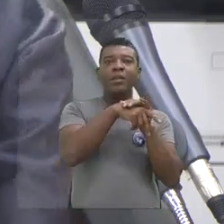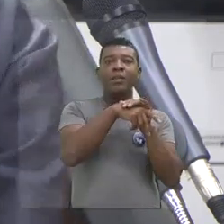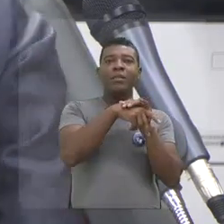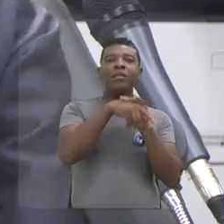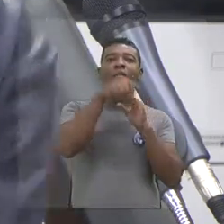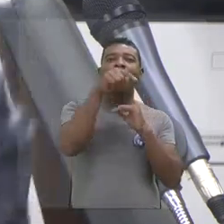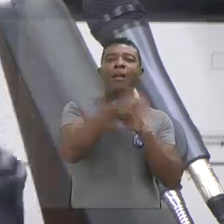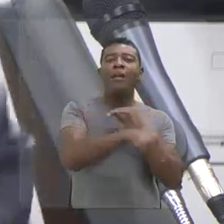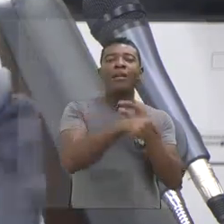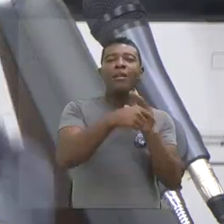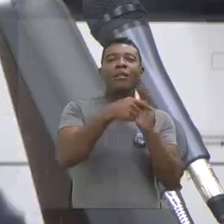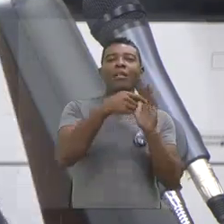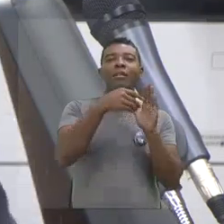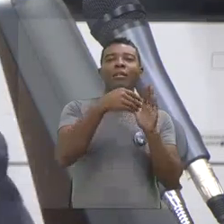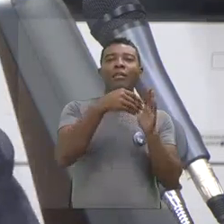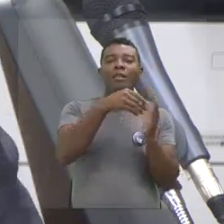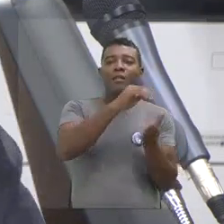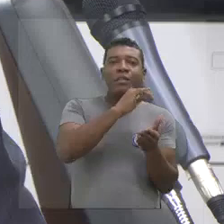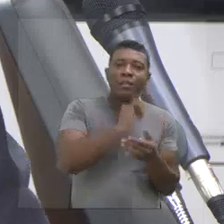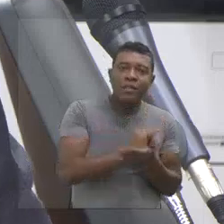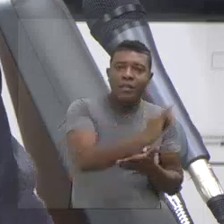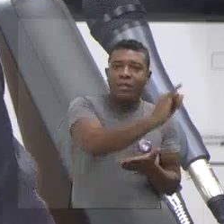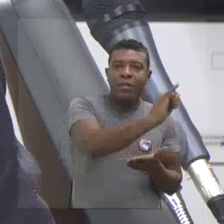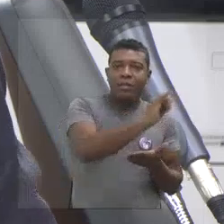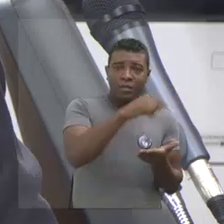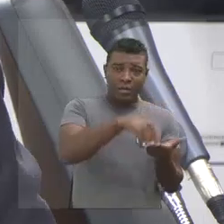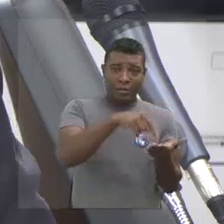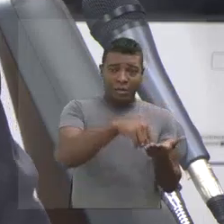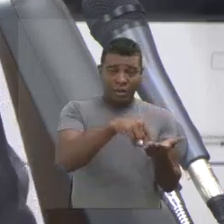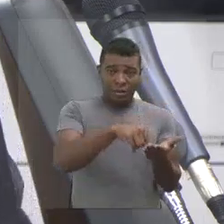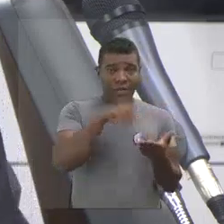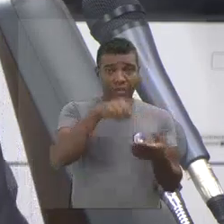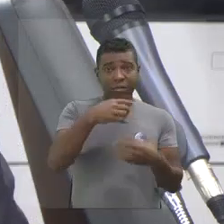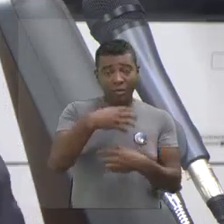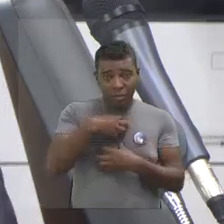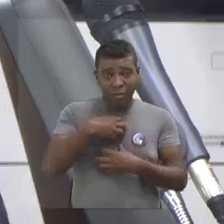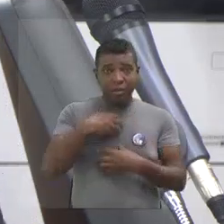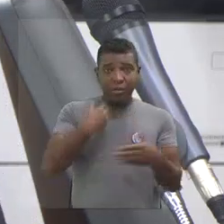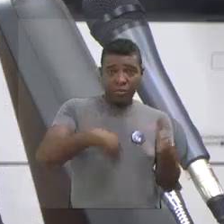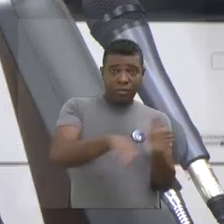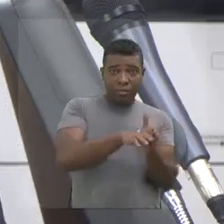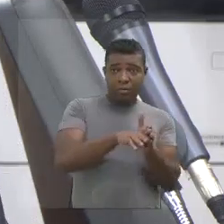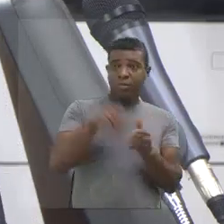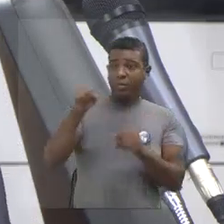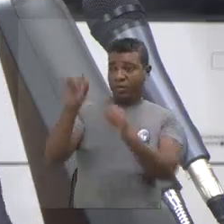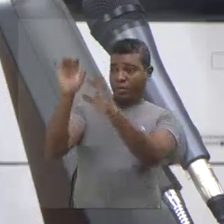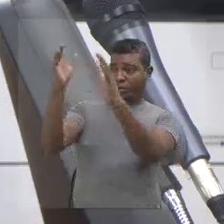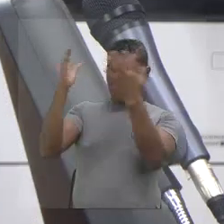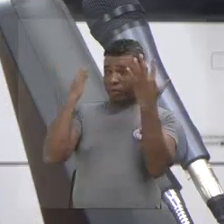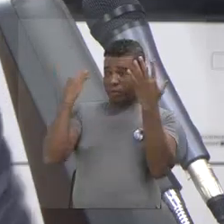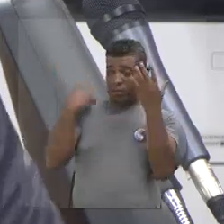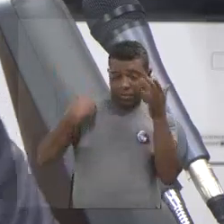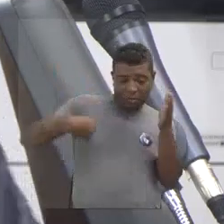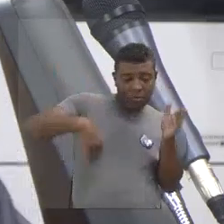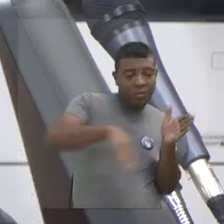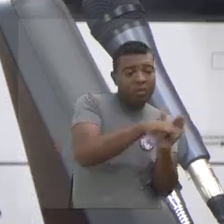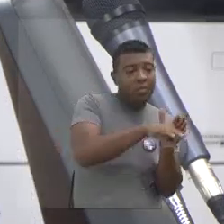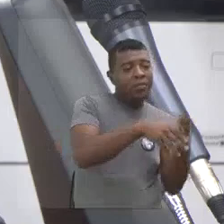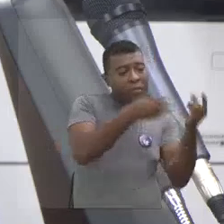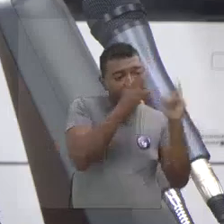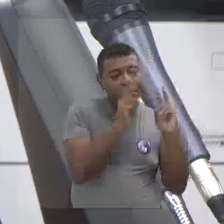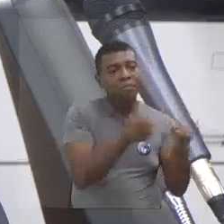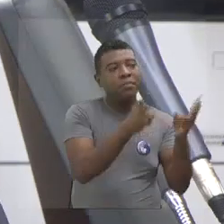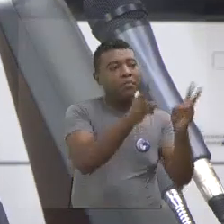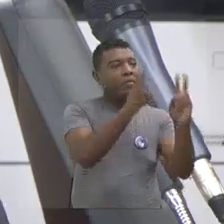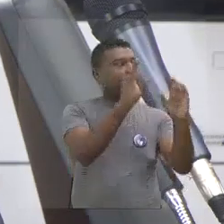notificação ou seja uma forma de chegar o dinheiro do meio ambiente os recursos do meio ambiente na própria preservação